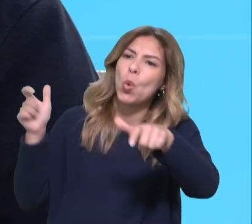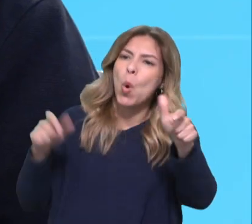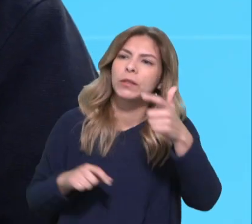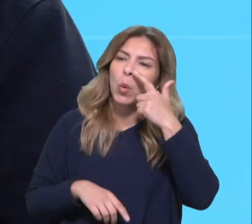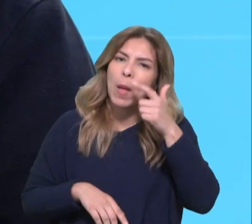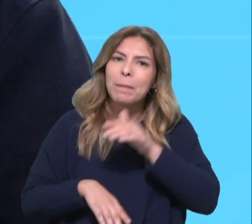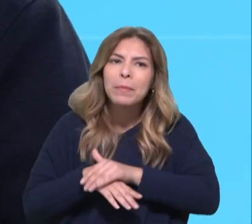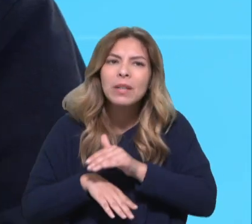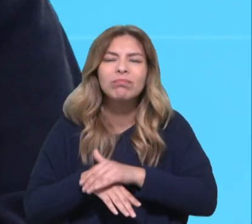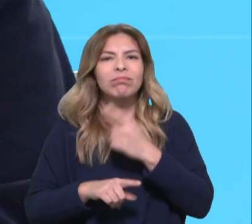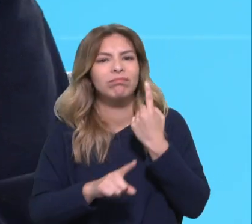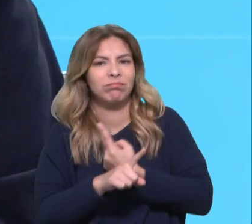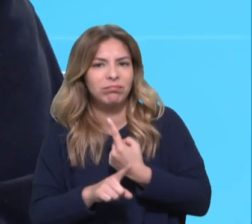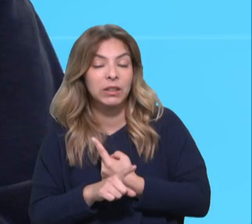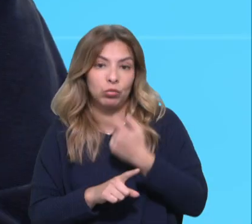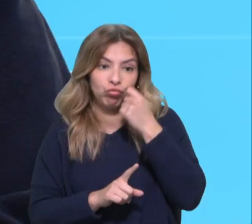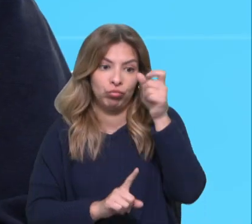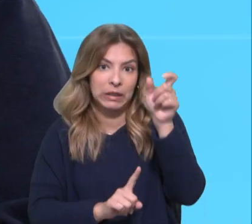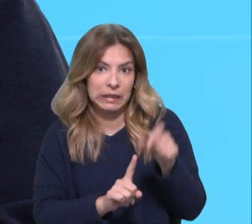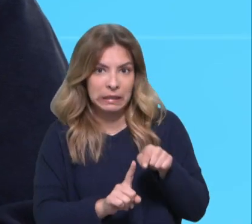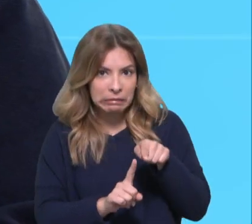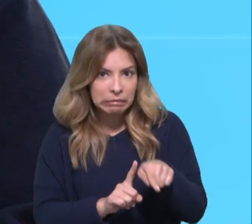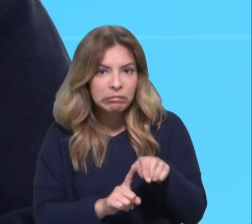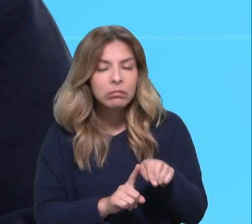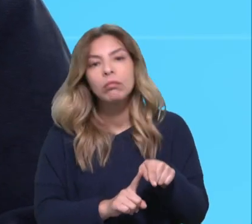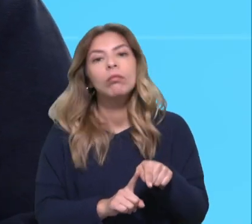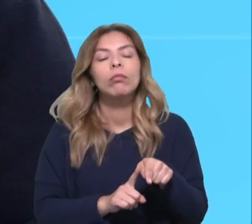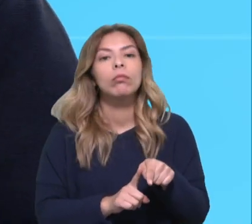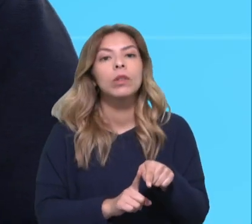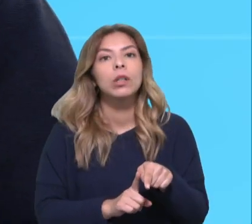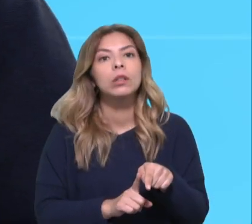E curiosamente é que antigamente, por